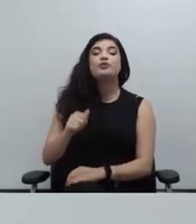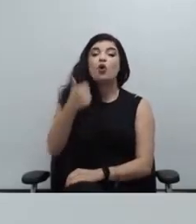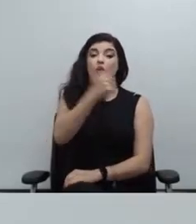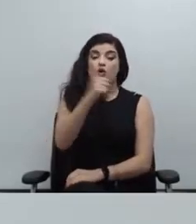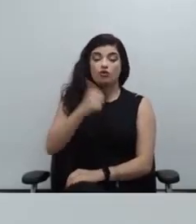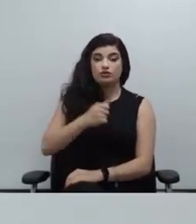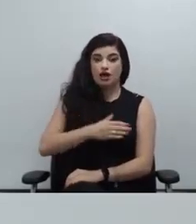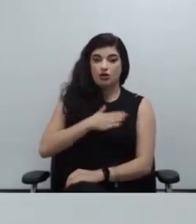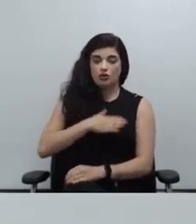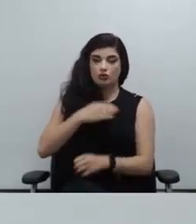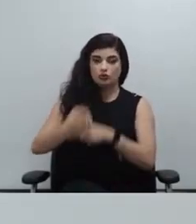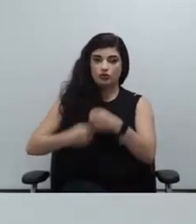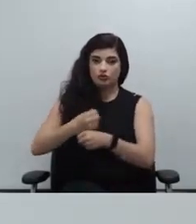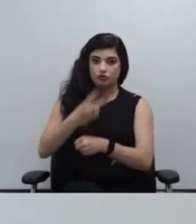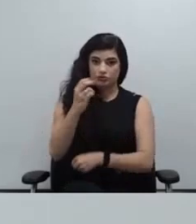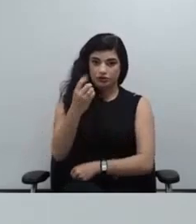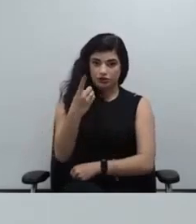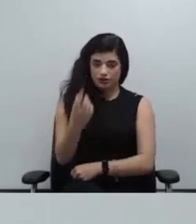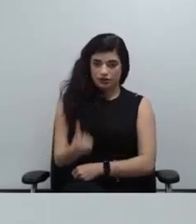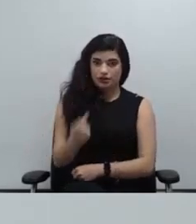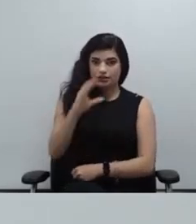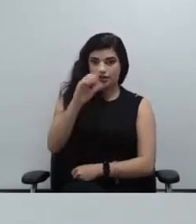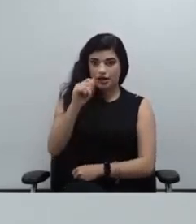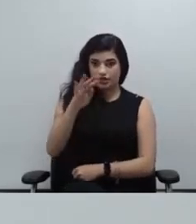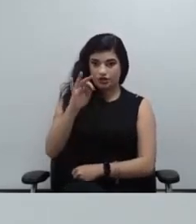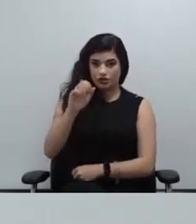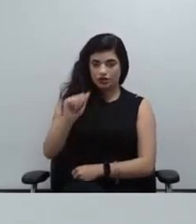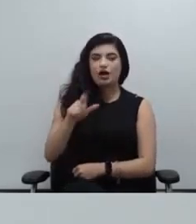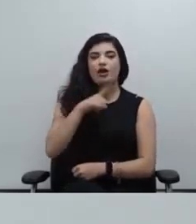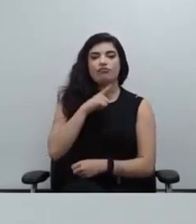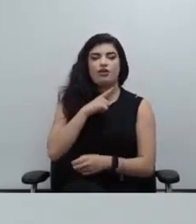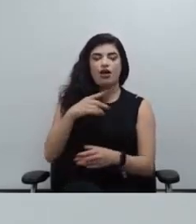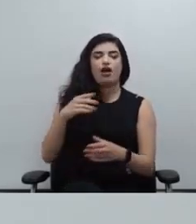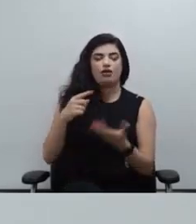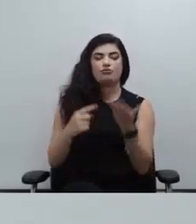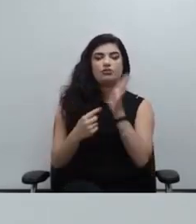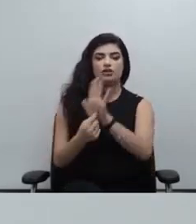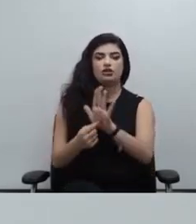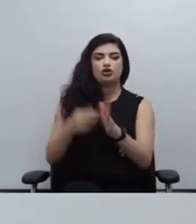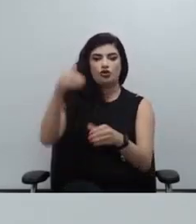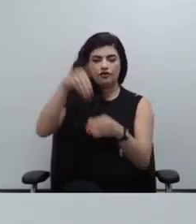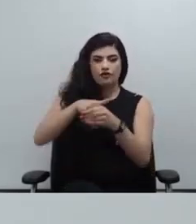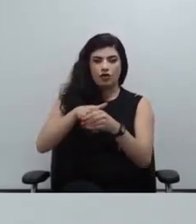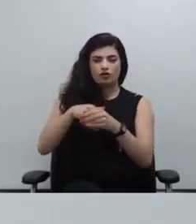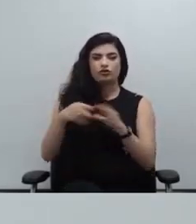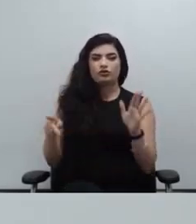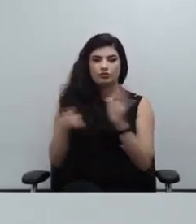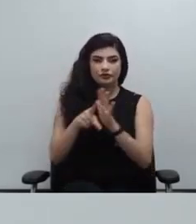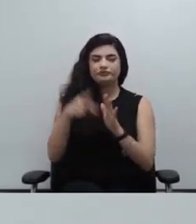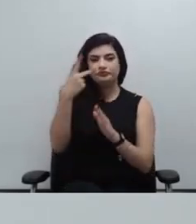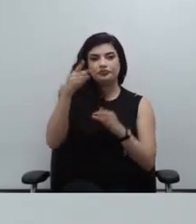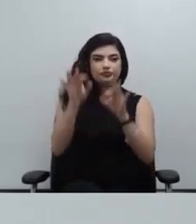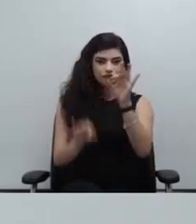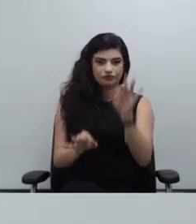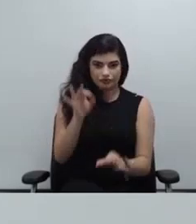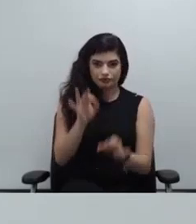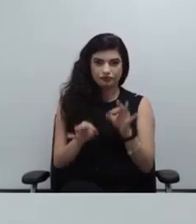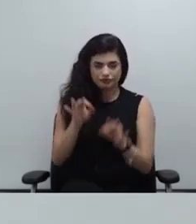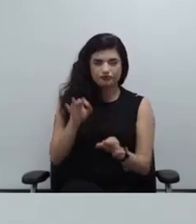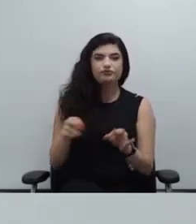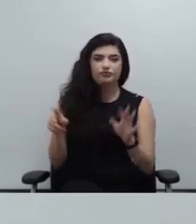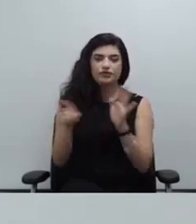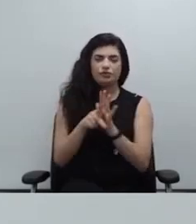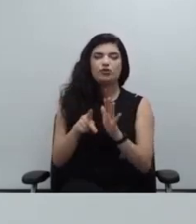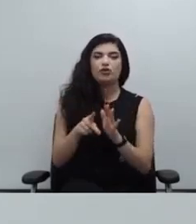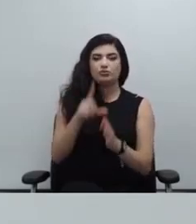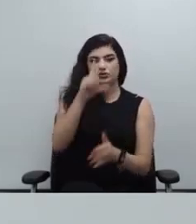agosto de 2016, a conselheira Cátia Beja Romero apresentou seu voto, manifestando-se inicialmente pela conversão do julgamento em diligência para a